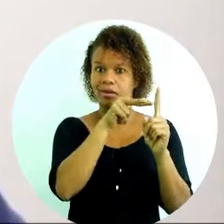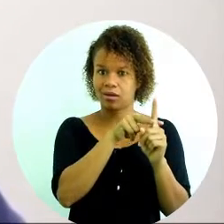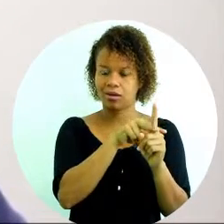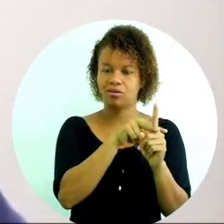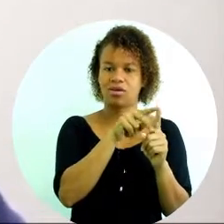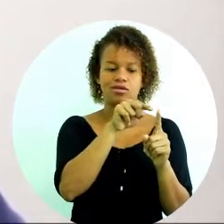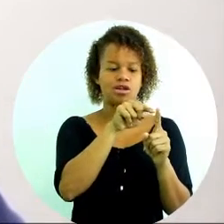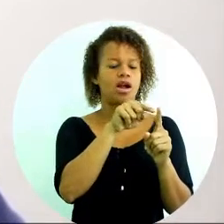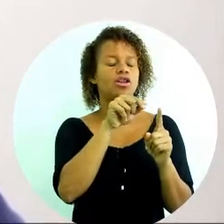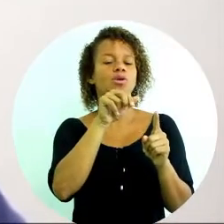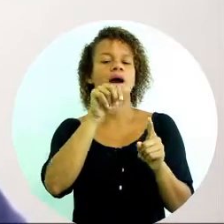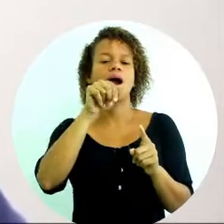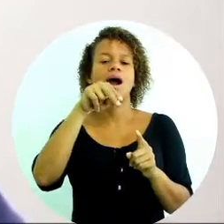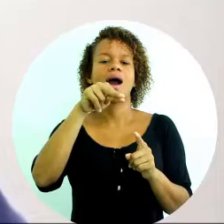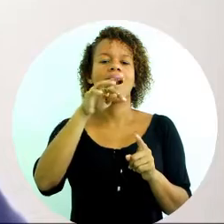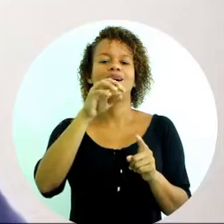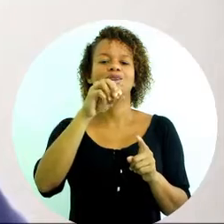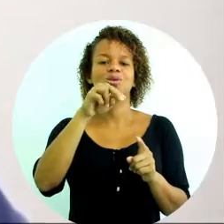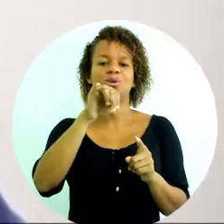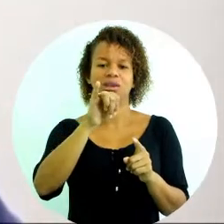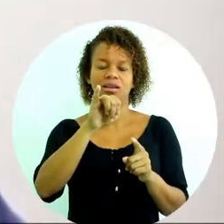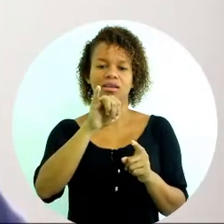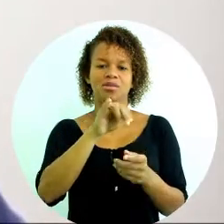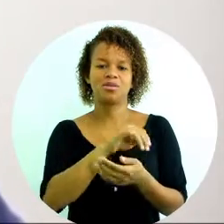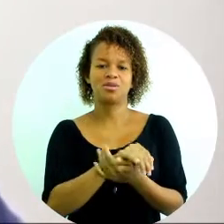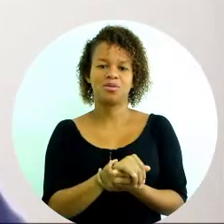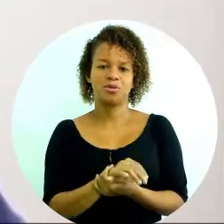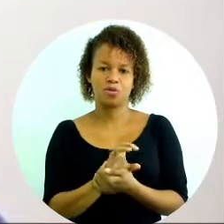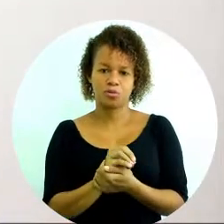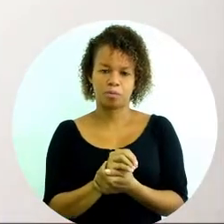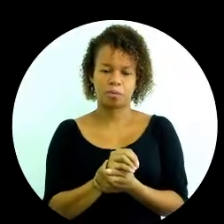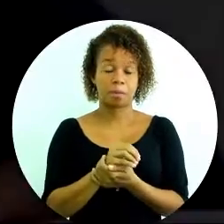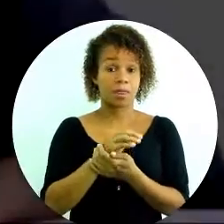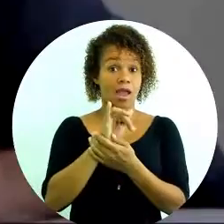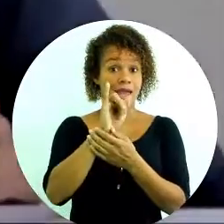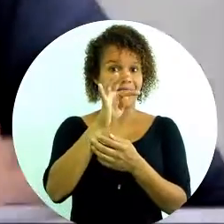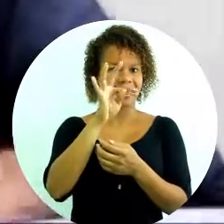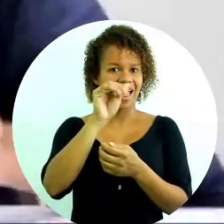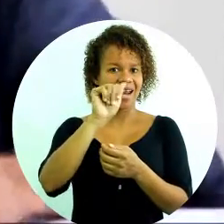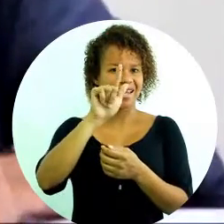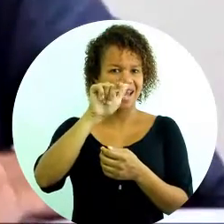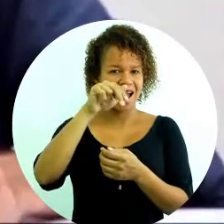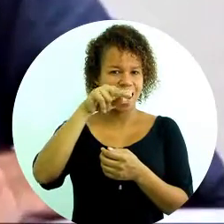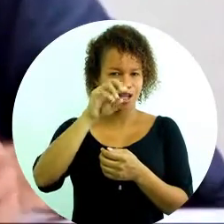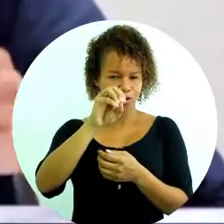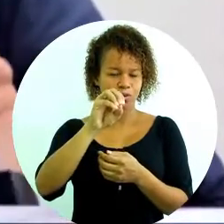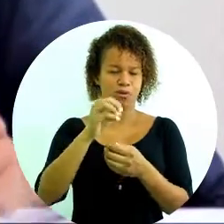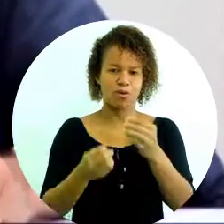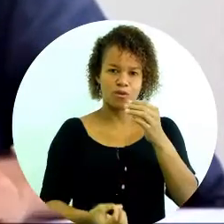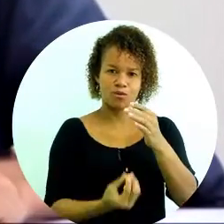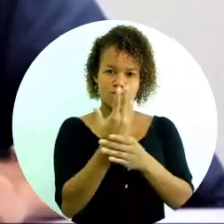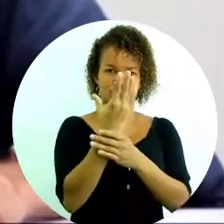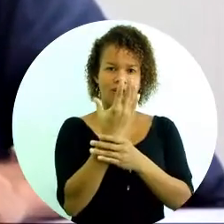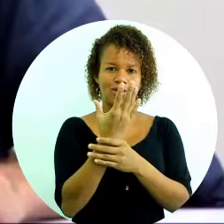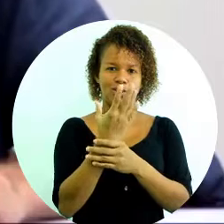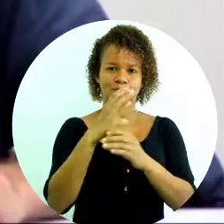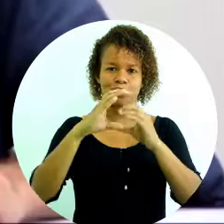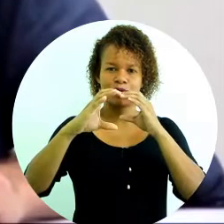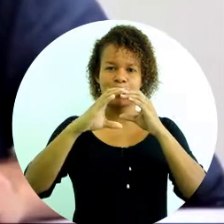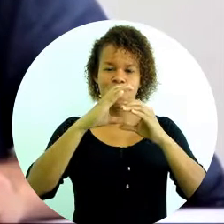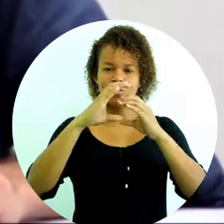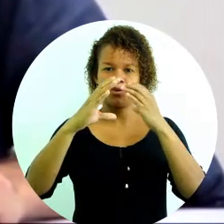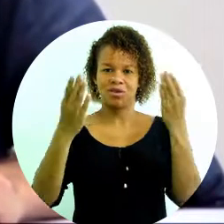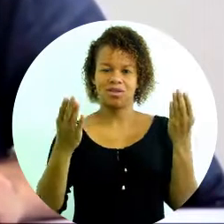a perspectiva do italiano Antonio Gramsci. Antonio Gramsci é fundador do